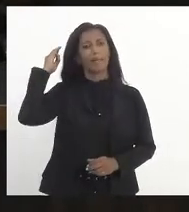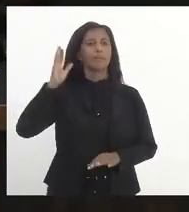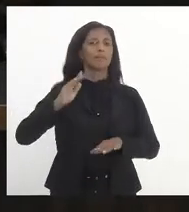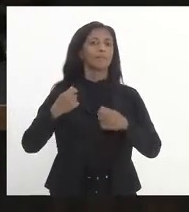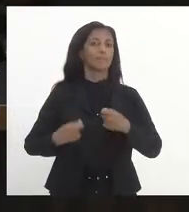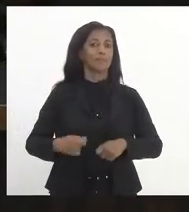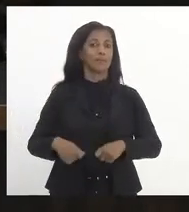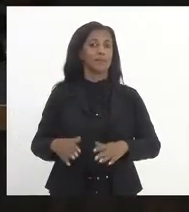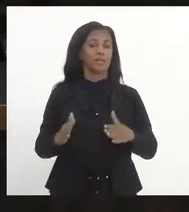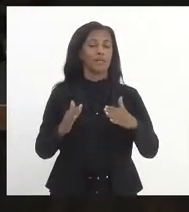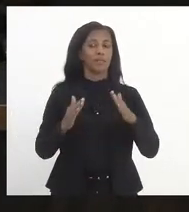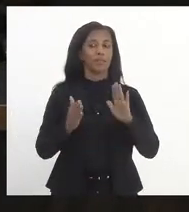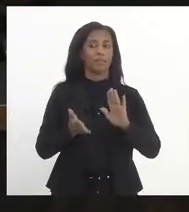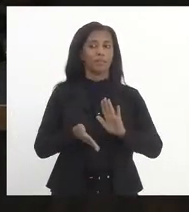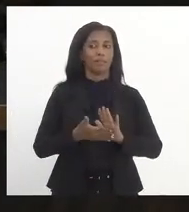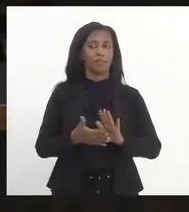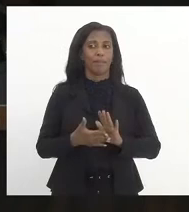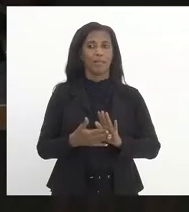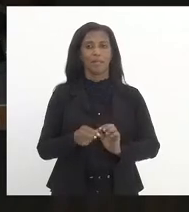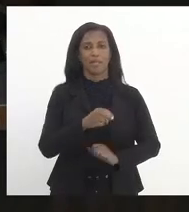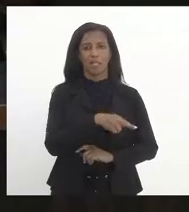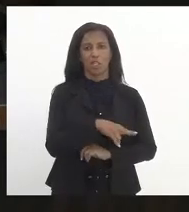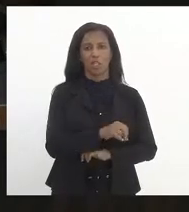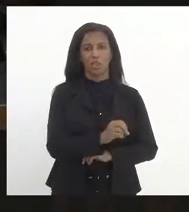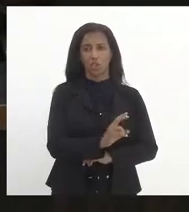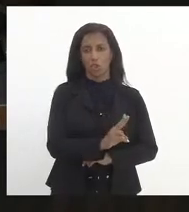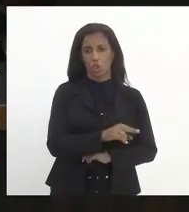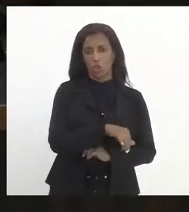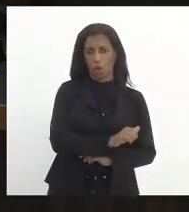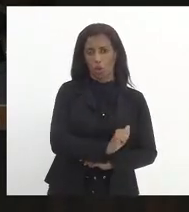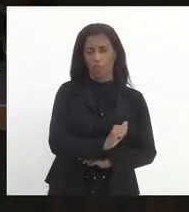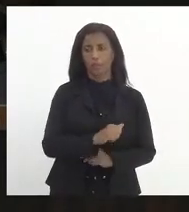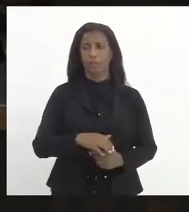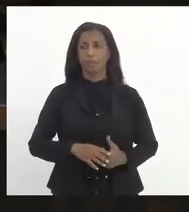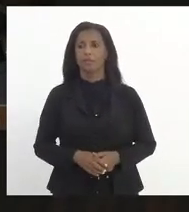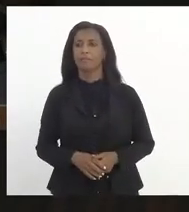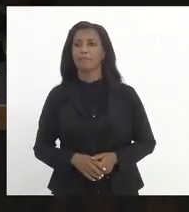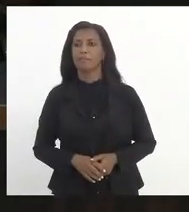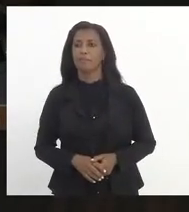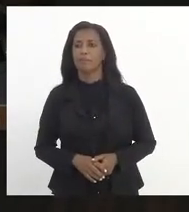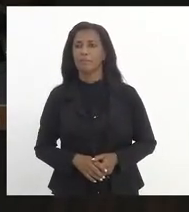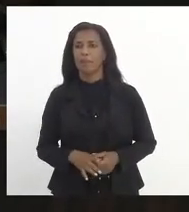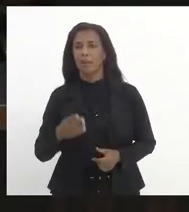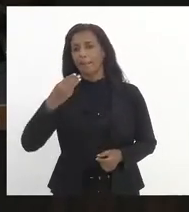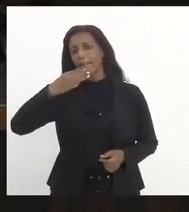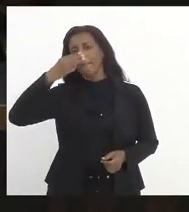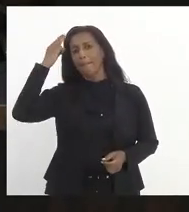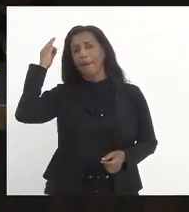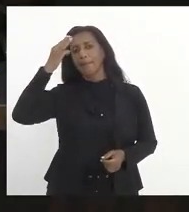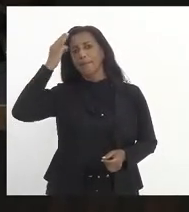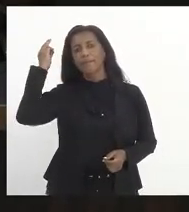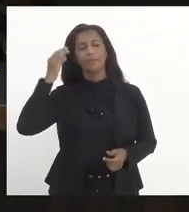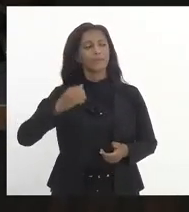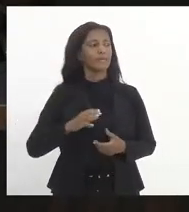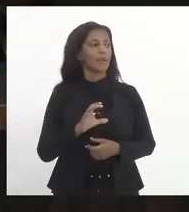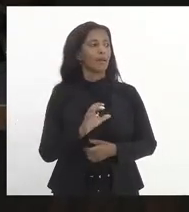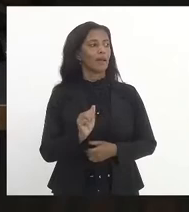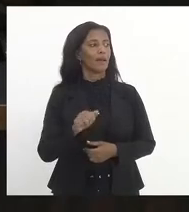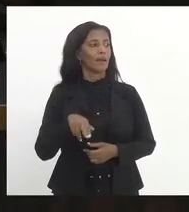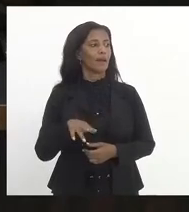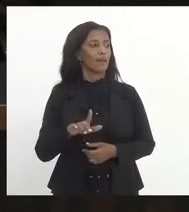pareceres das comissões de normas internas e proposições externas. Deputado Márcio